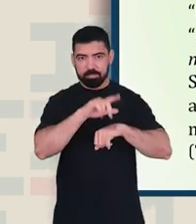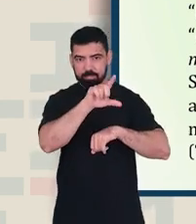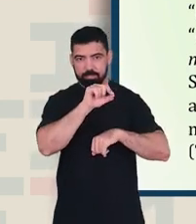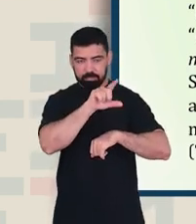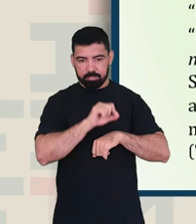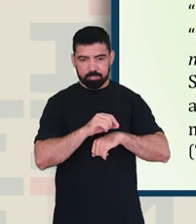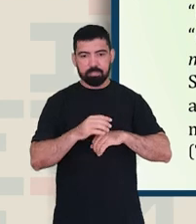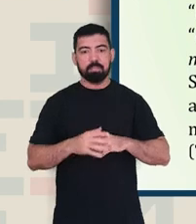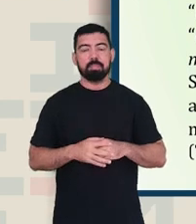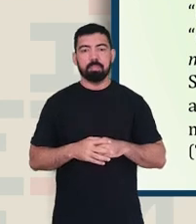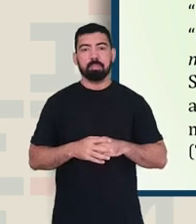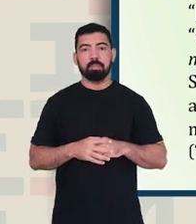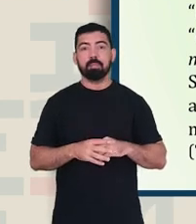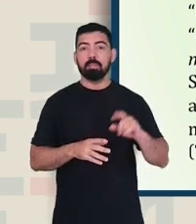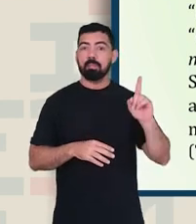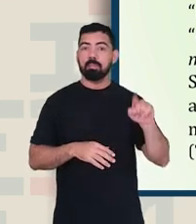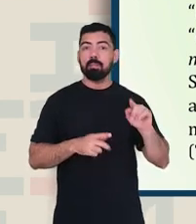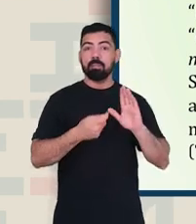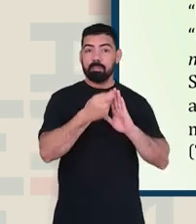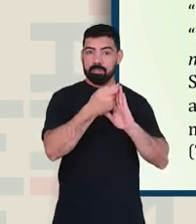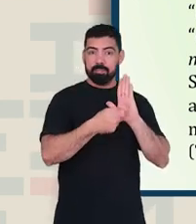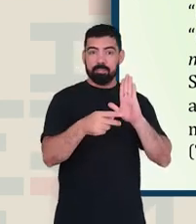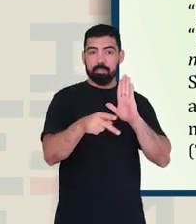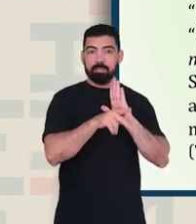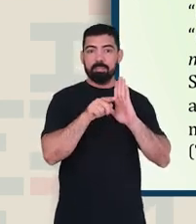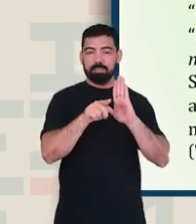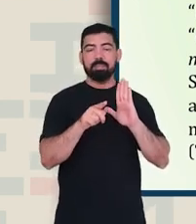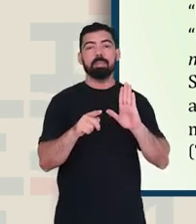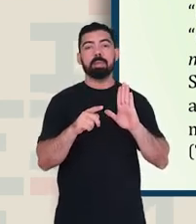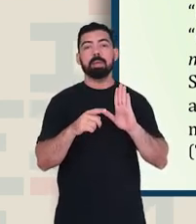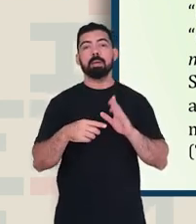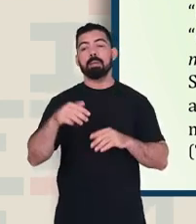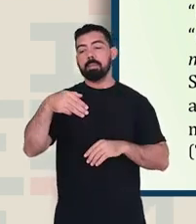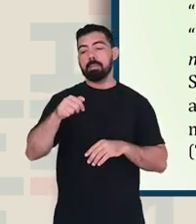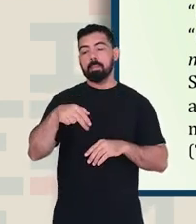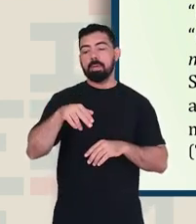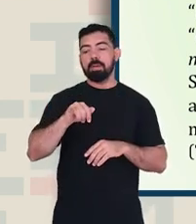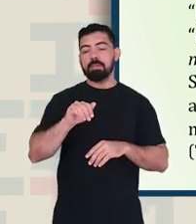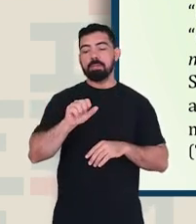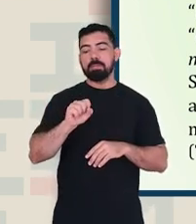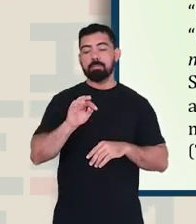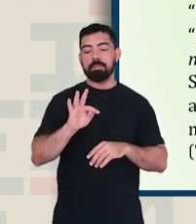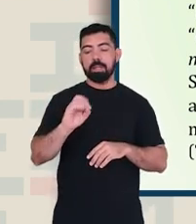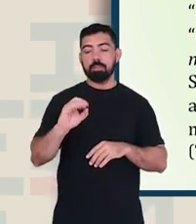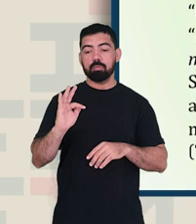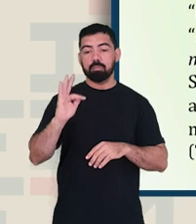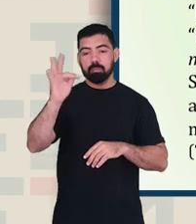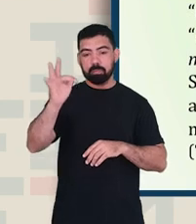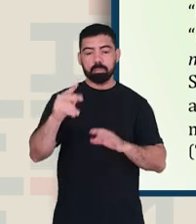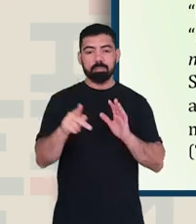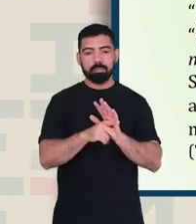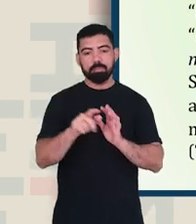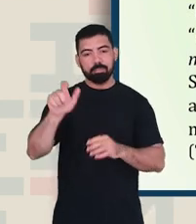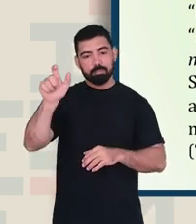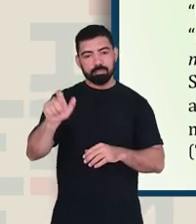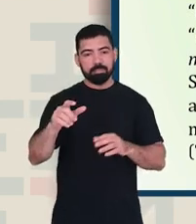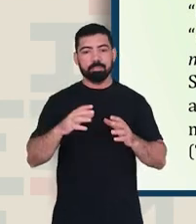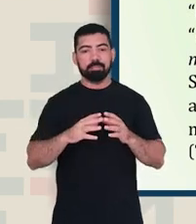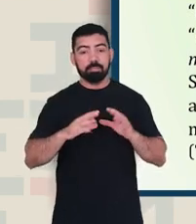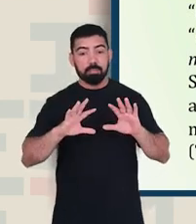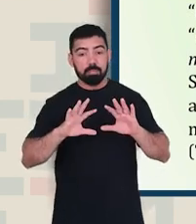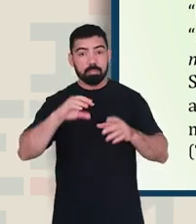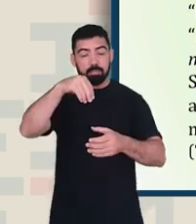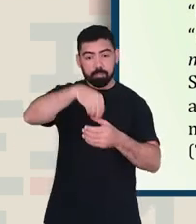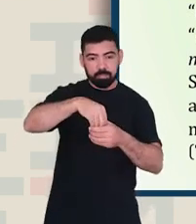são tomadas desse manifesto futurista, do Manifesto do Ruído, do Luigi Russolo, dentro